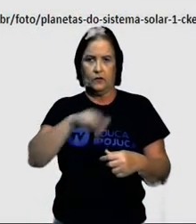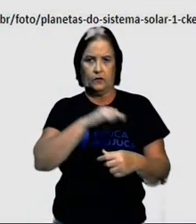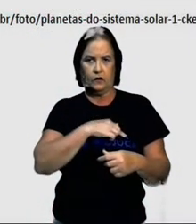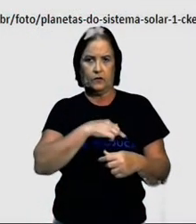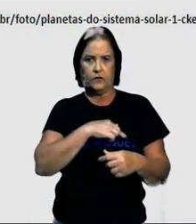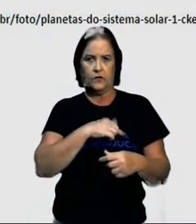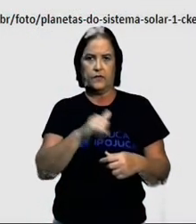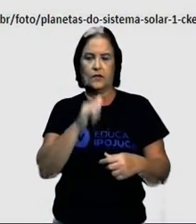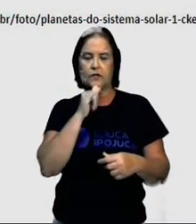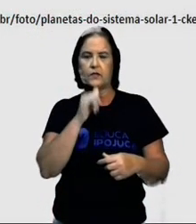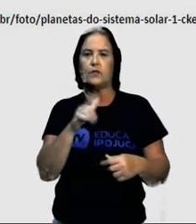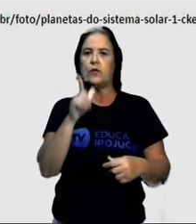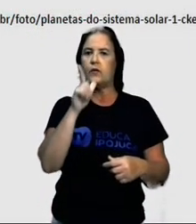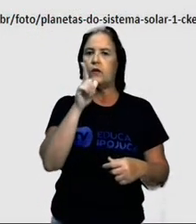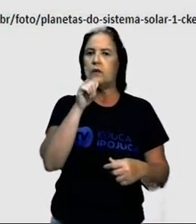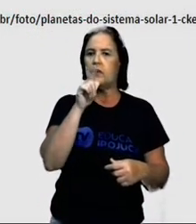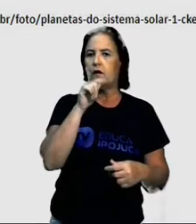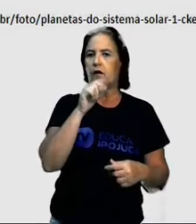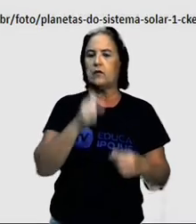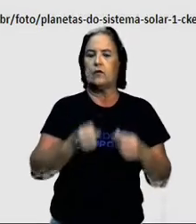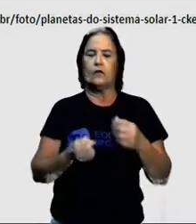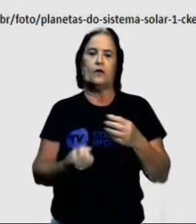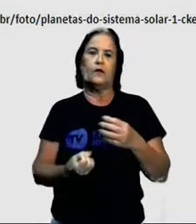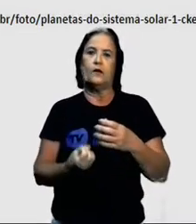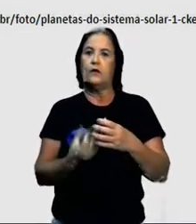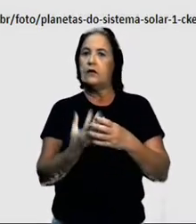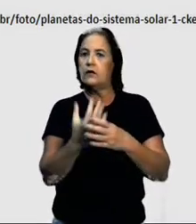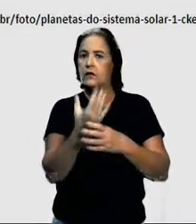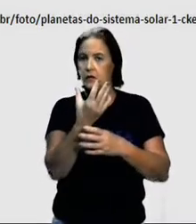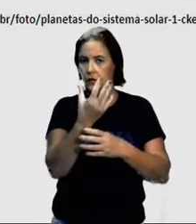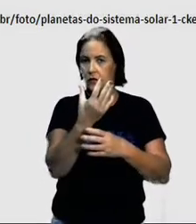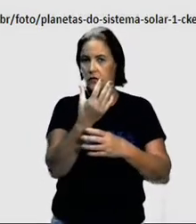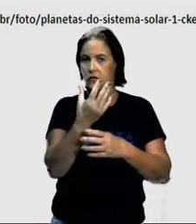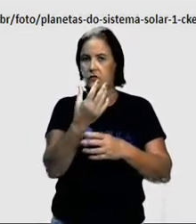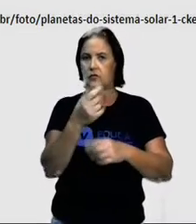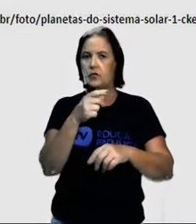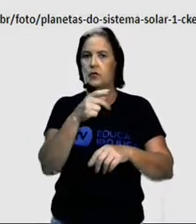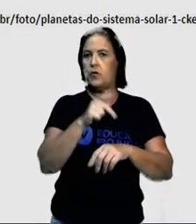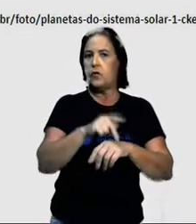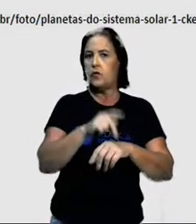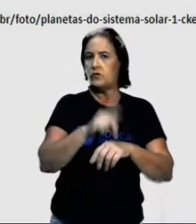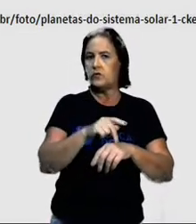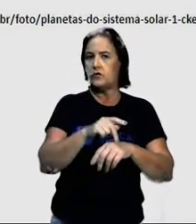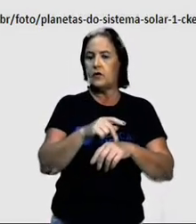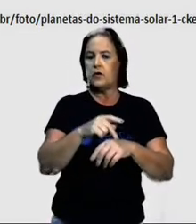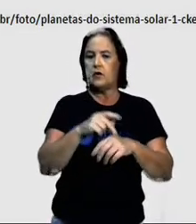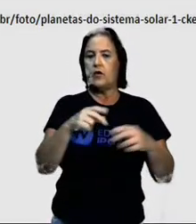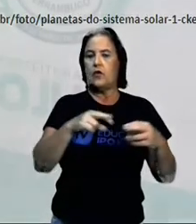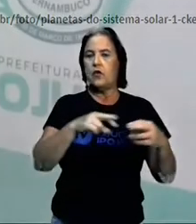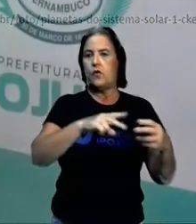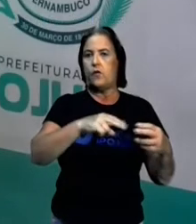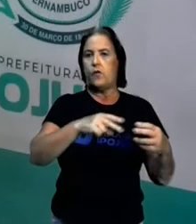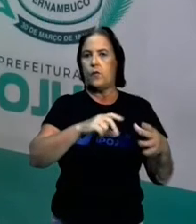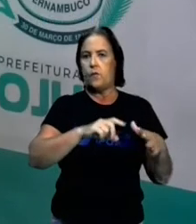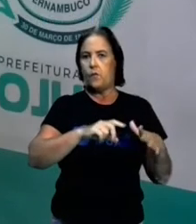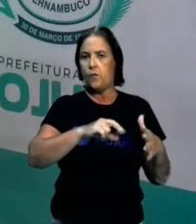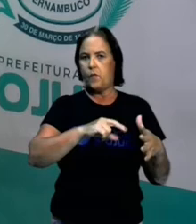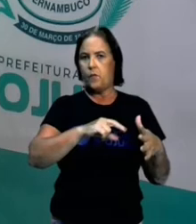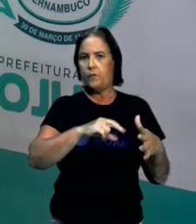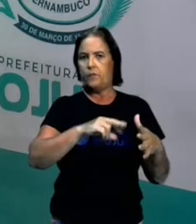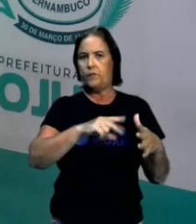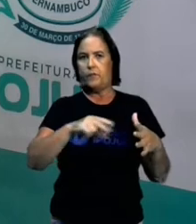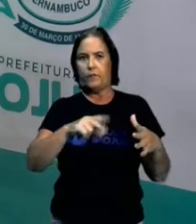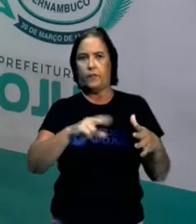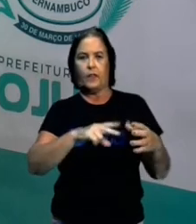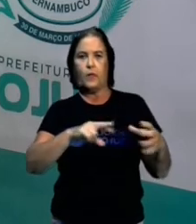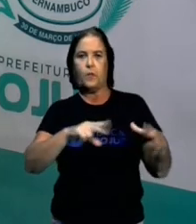água, gases, rochas e minerais. Como eu falei antes, ela tem a